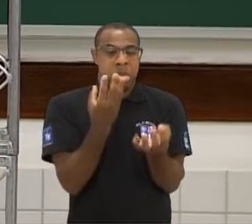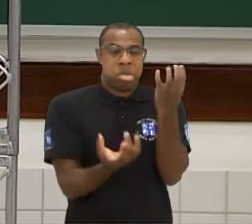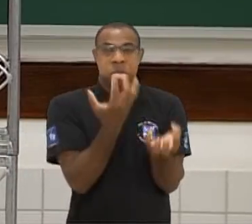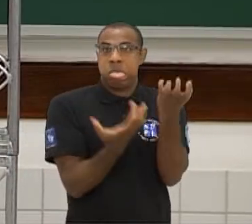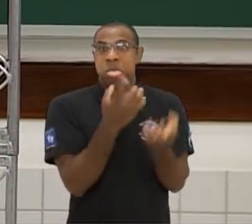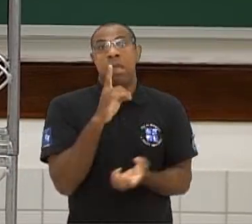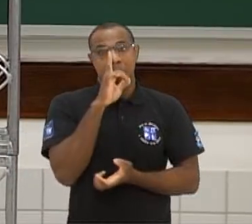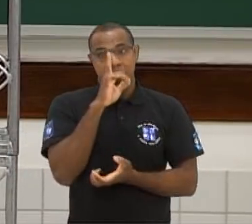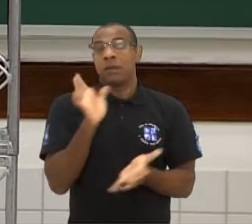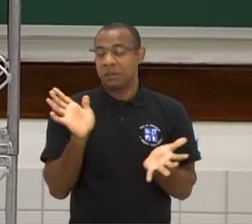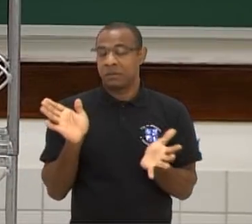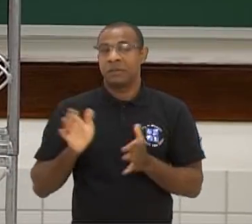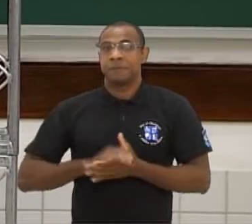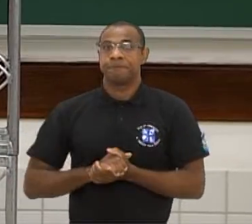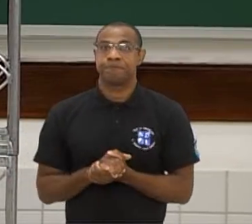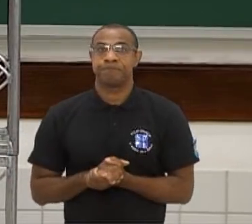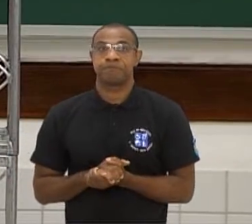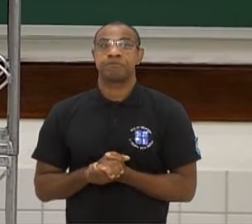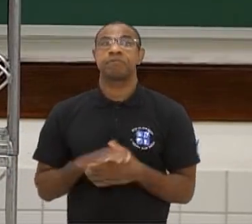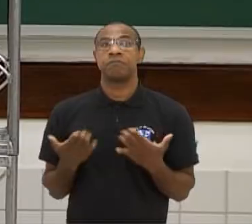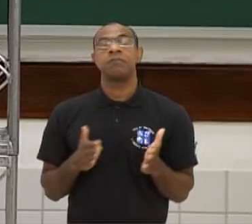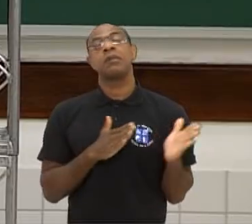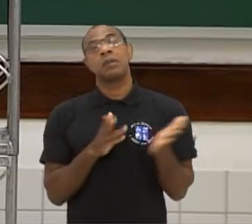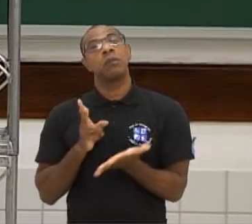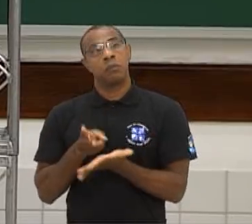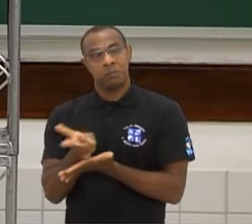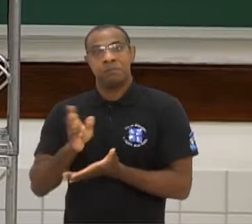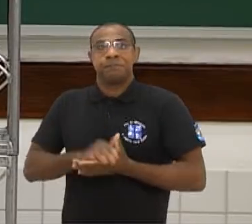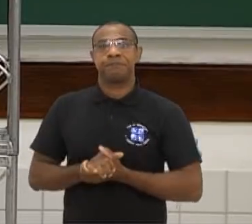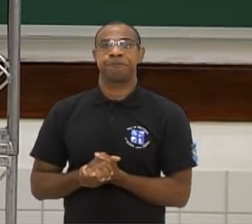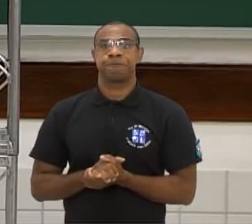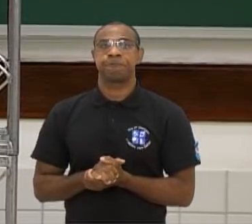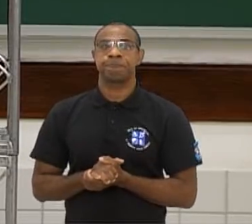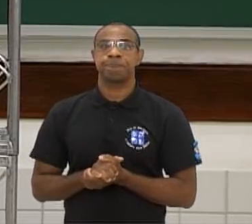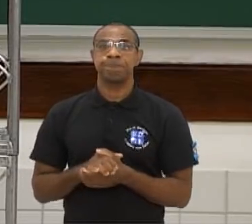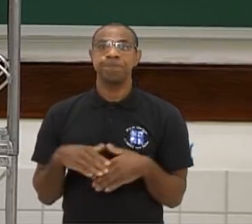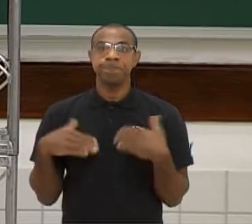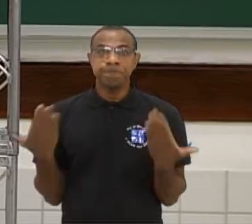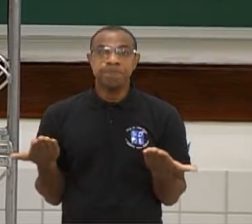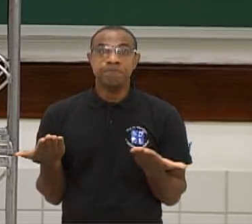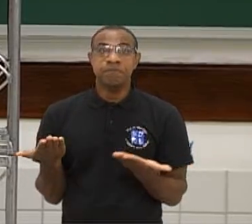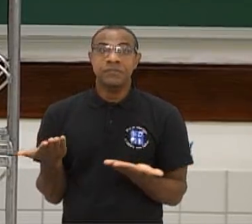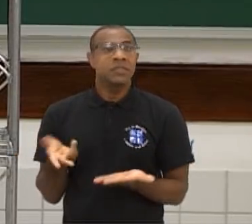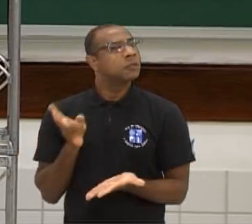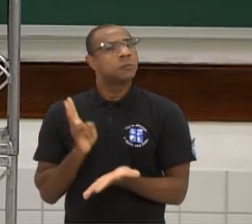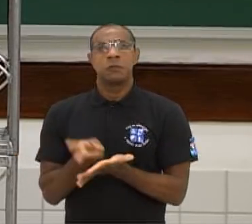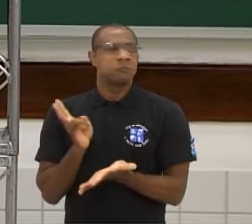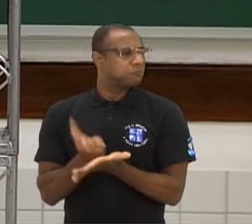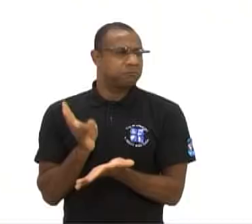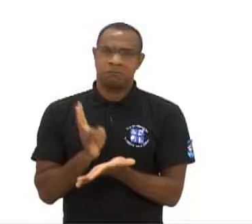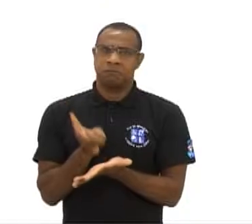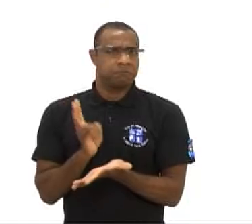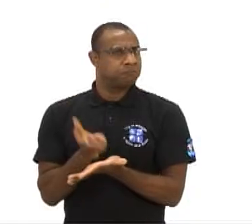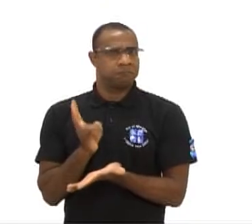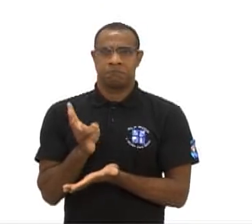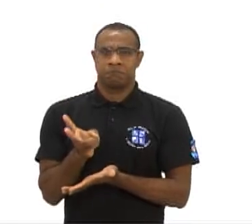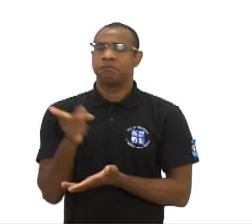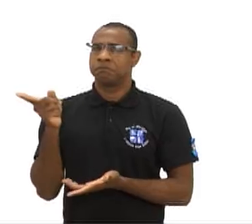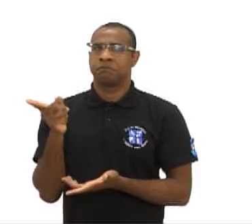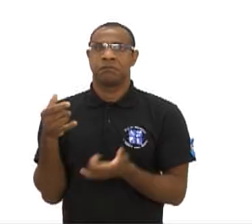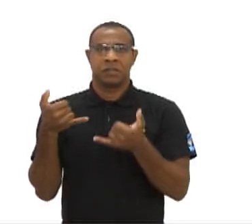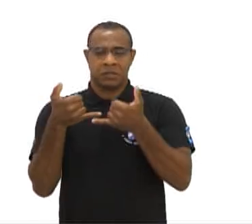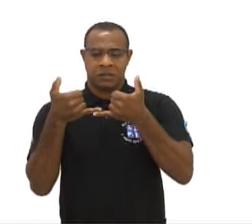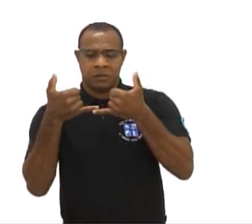tipo. Bom, continuando aqui, a mesma coisa vale para os fios e